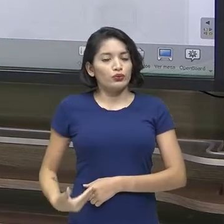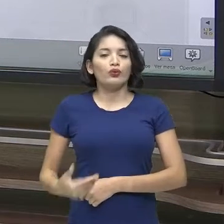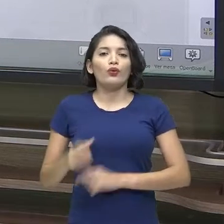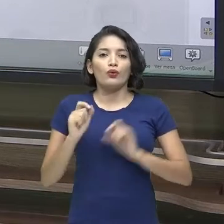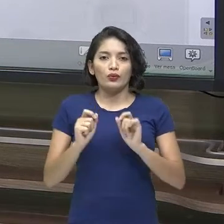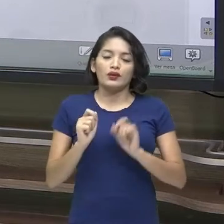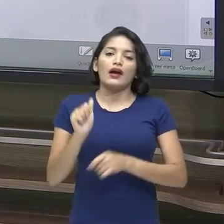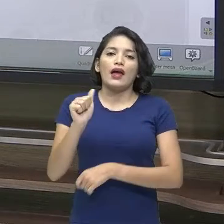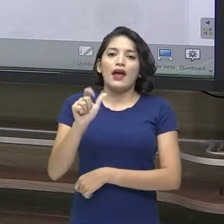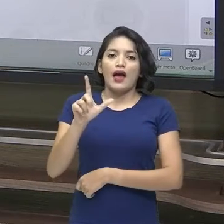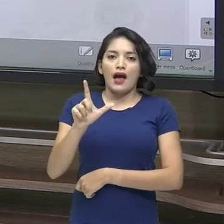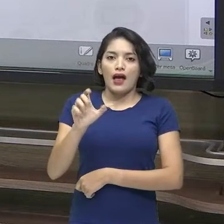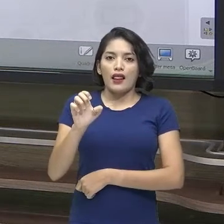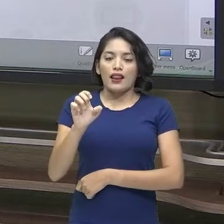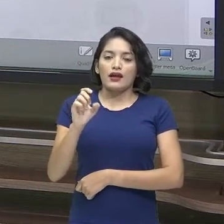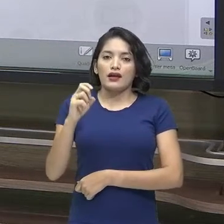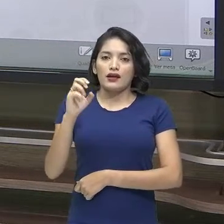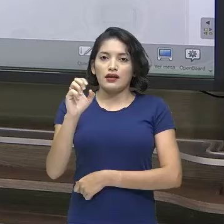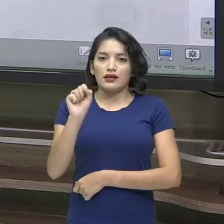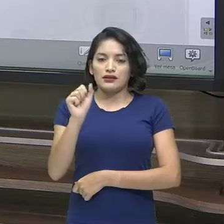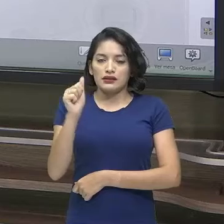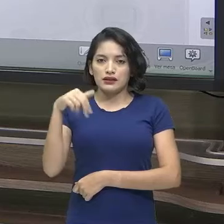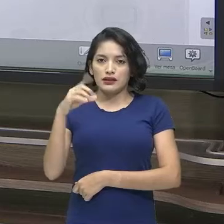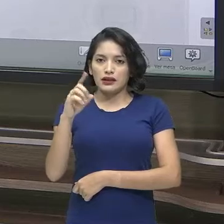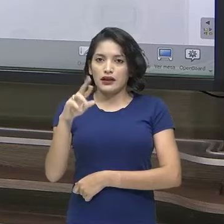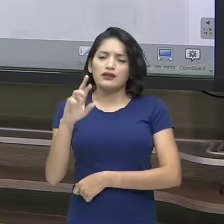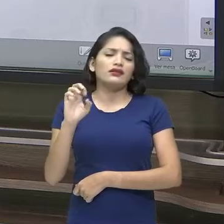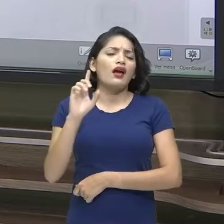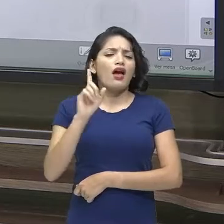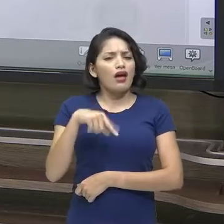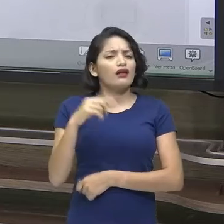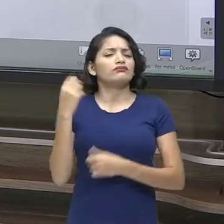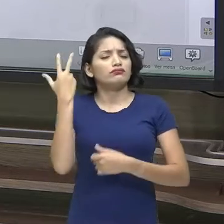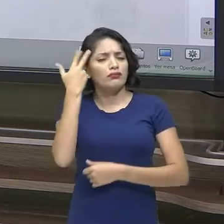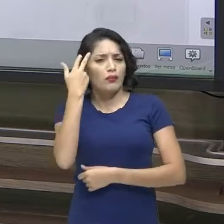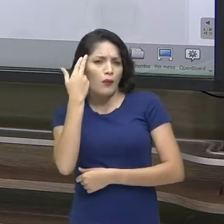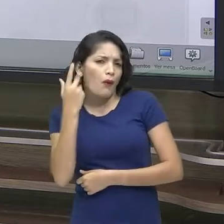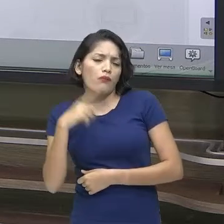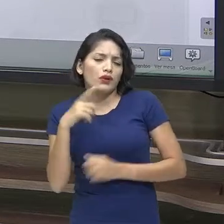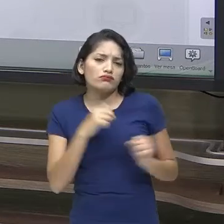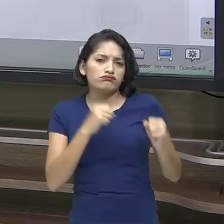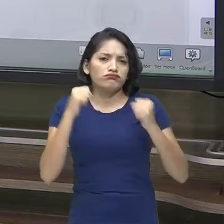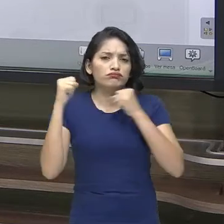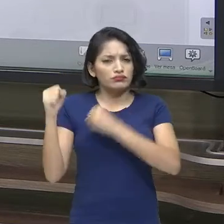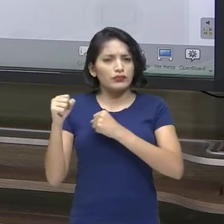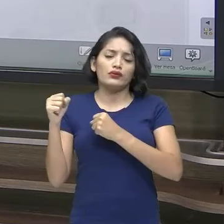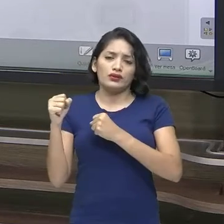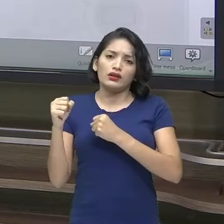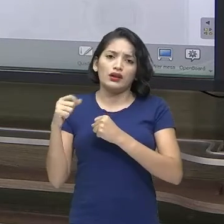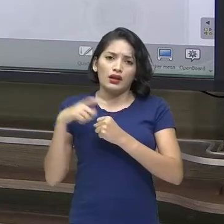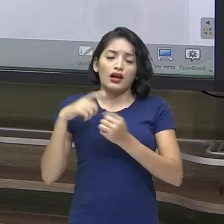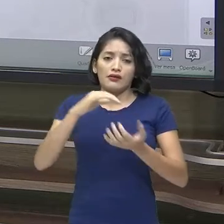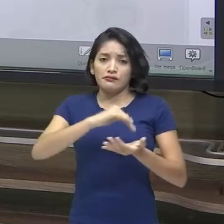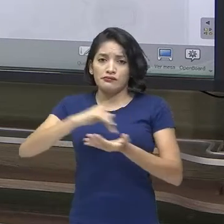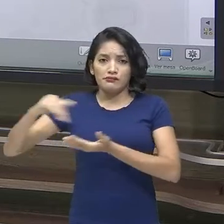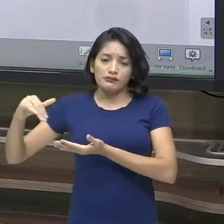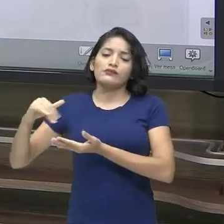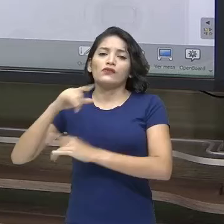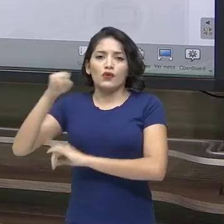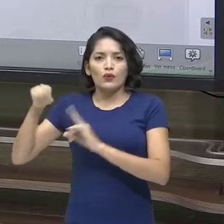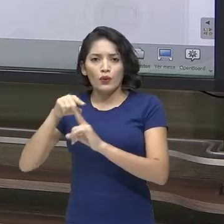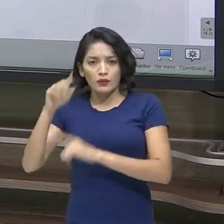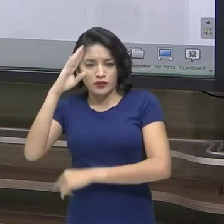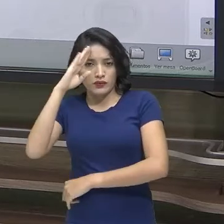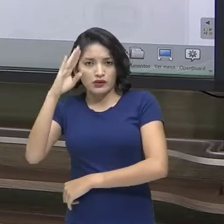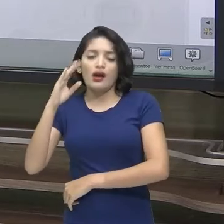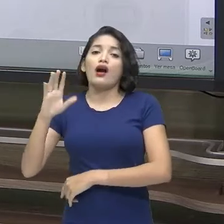Alexander Kerensky, que vai ser um modelo mais tranquilo. Ali nós temos a tomada de um poder que vai tirar o czar da sua função,